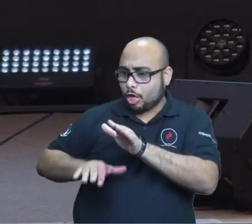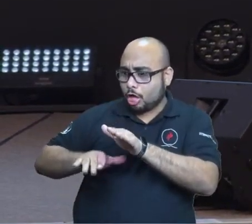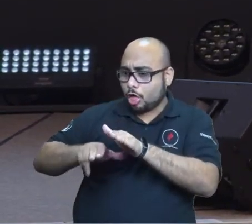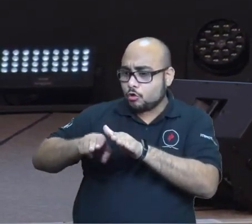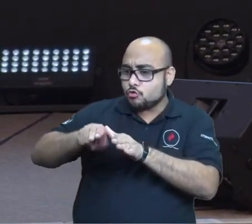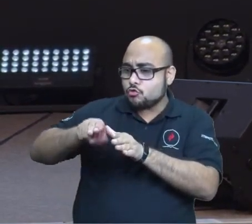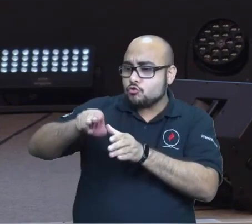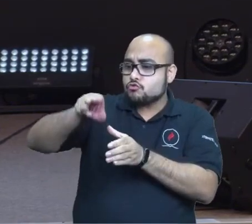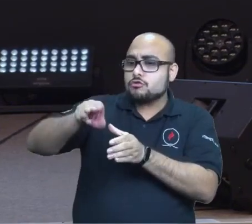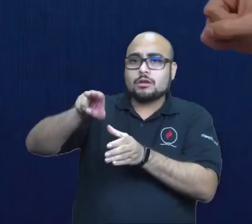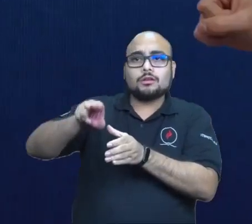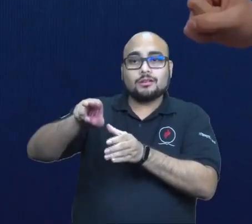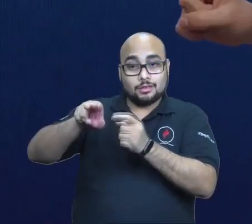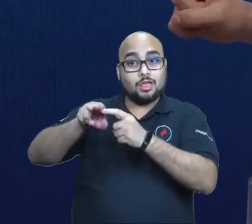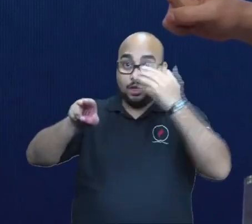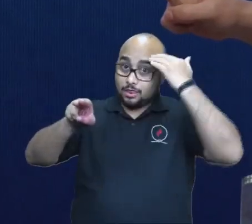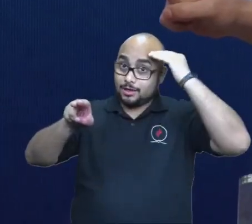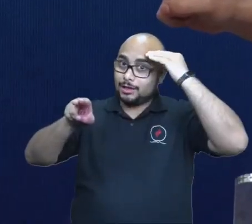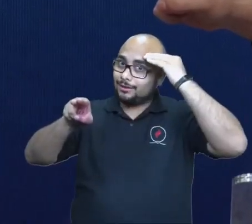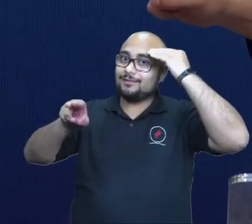os outros não tiveram